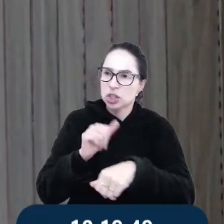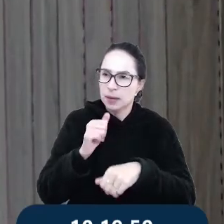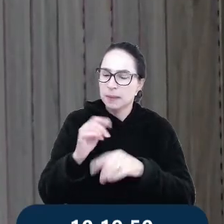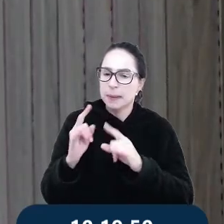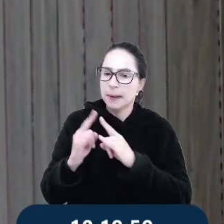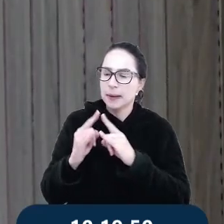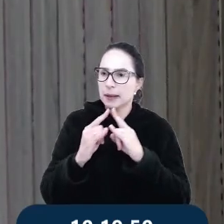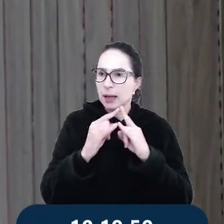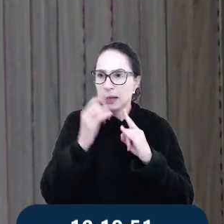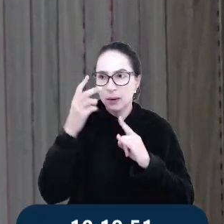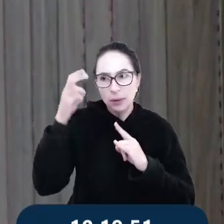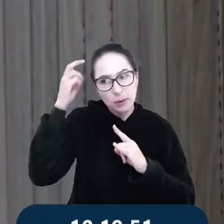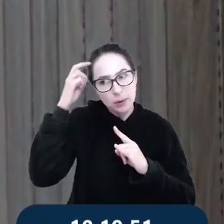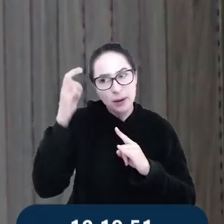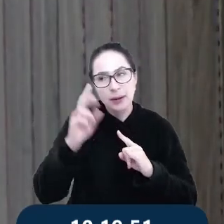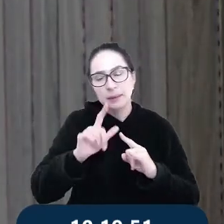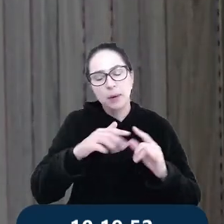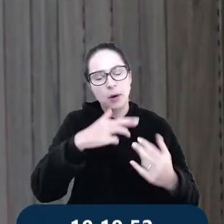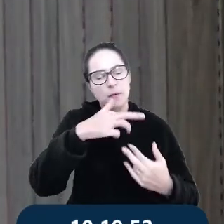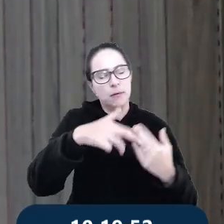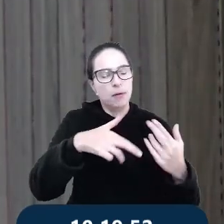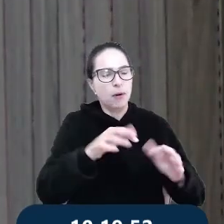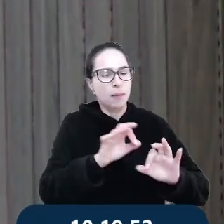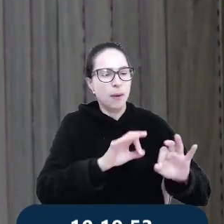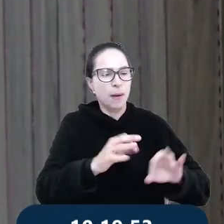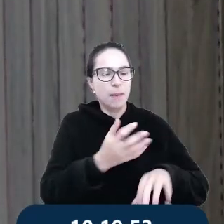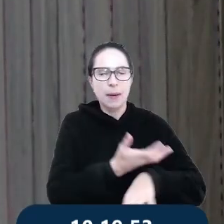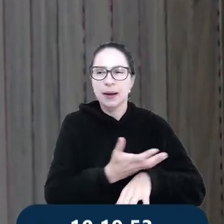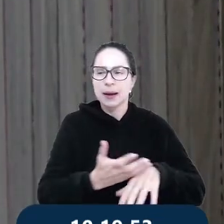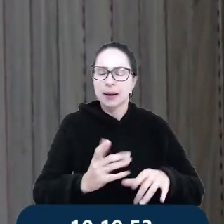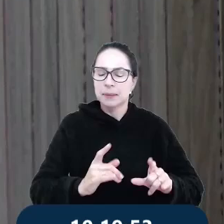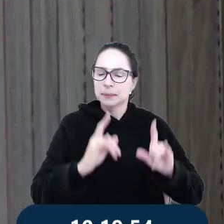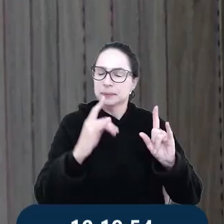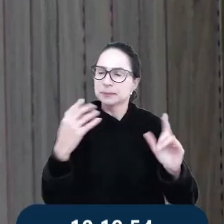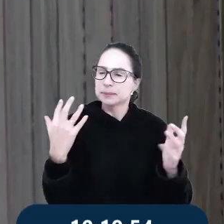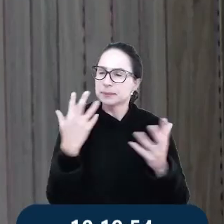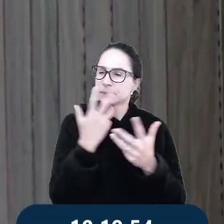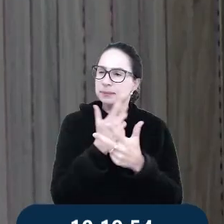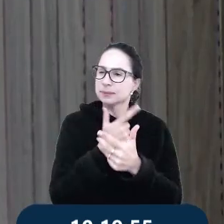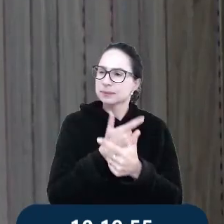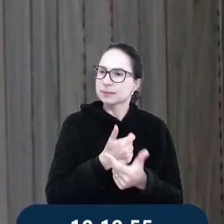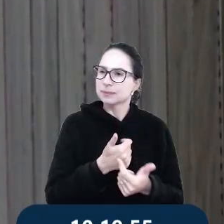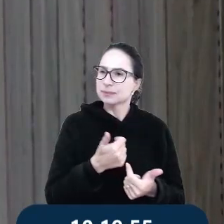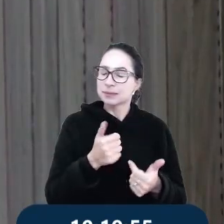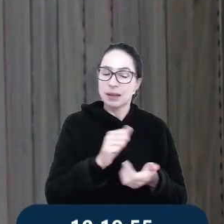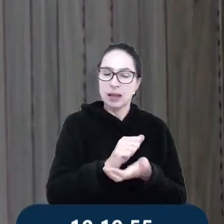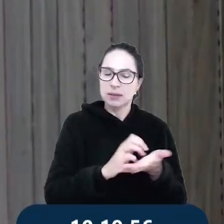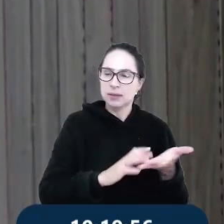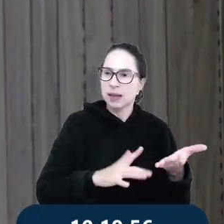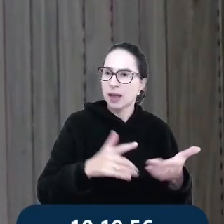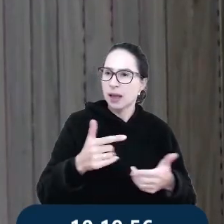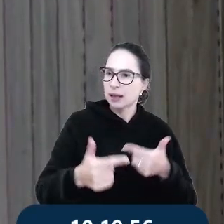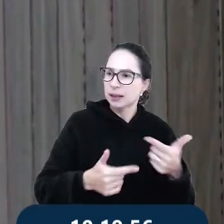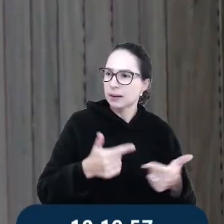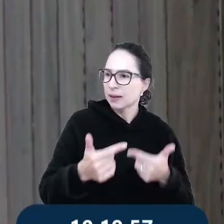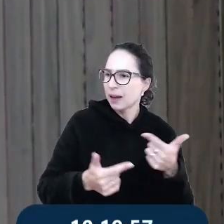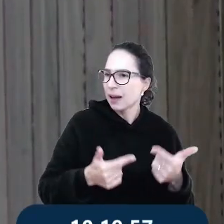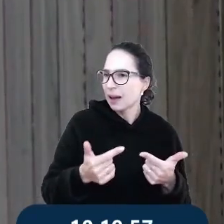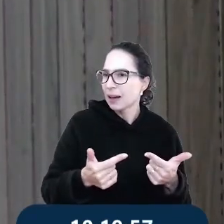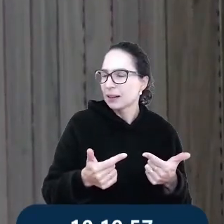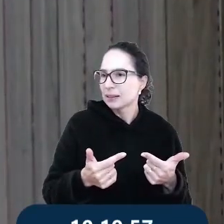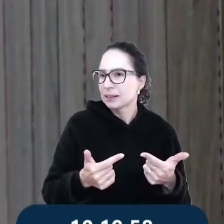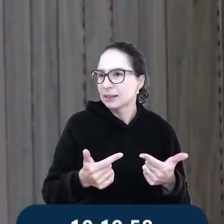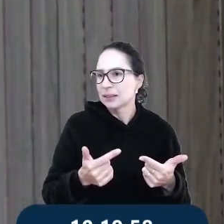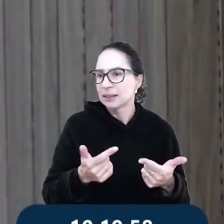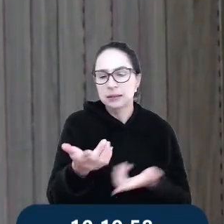lá, vira aquele prédio maravilhoso, cheio de atividades, cheio de interação com a comunidade.